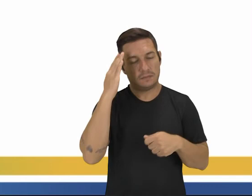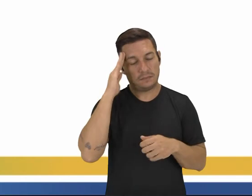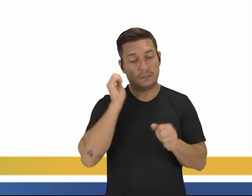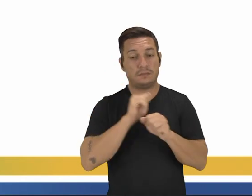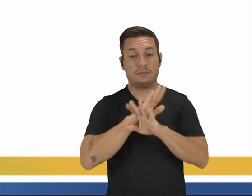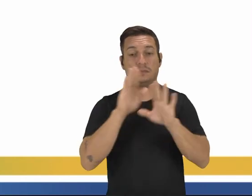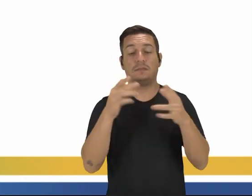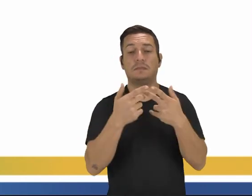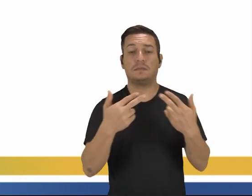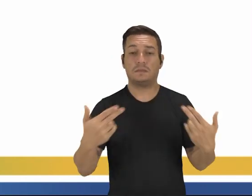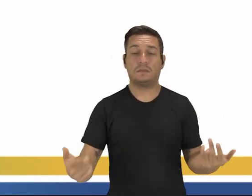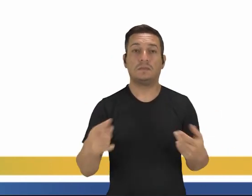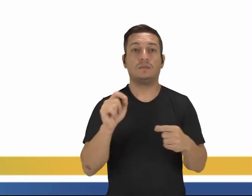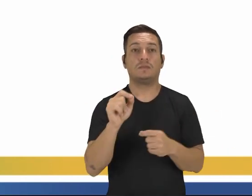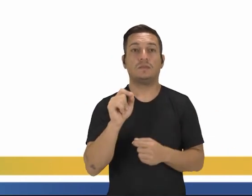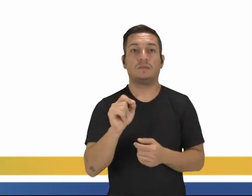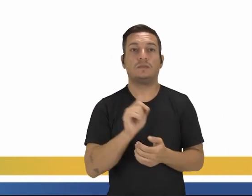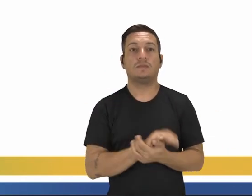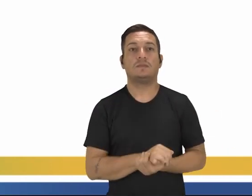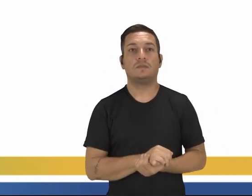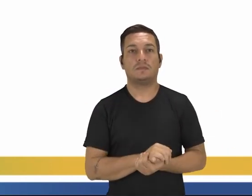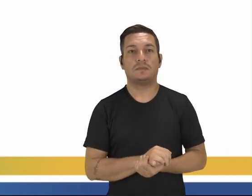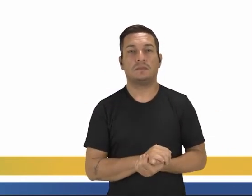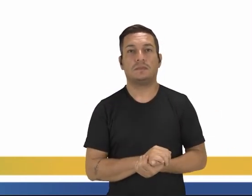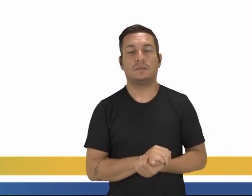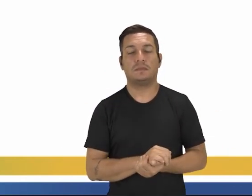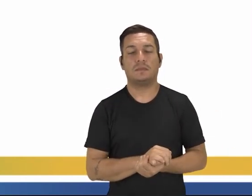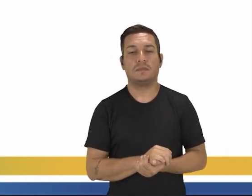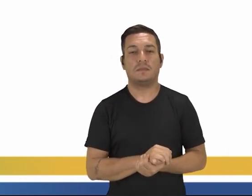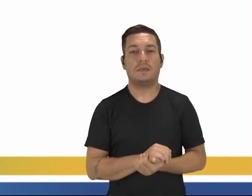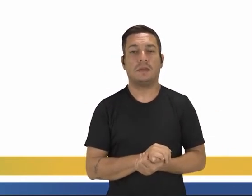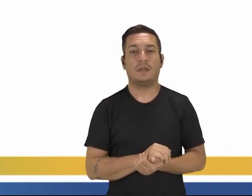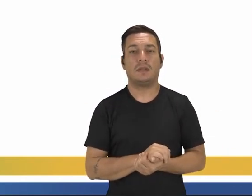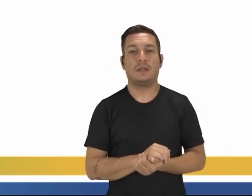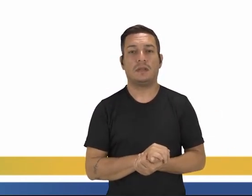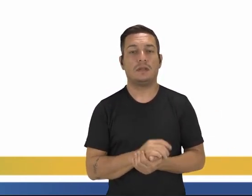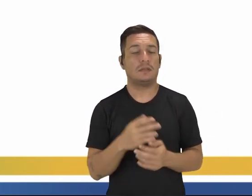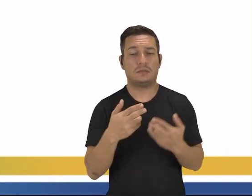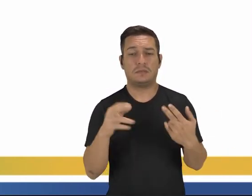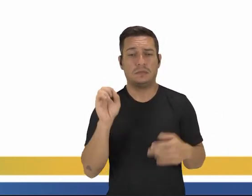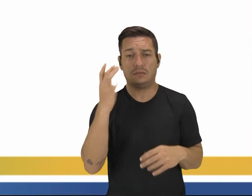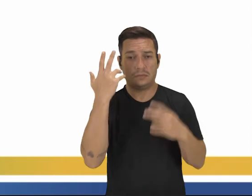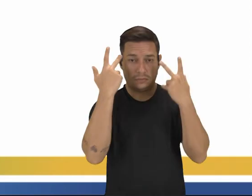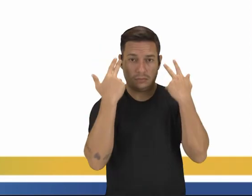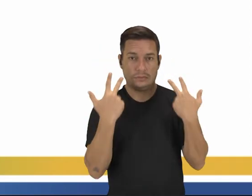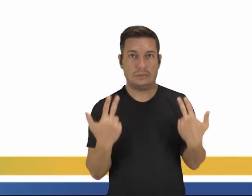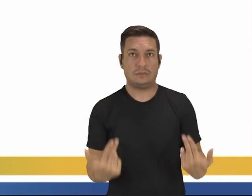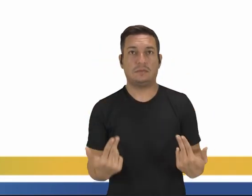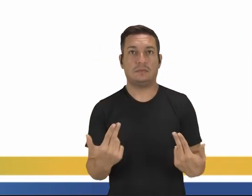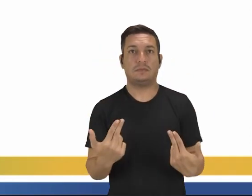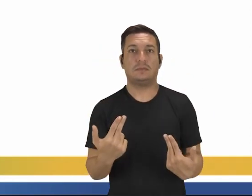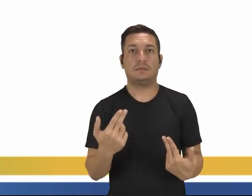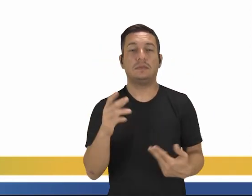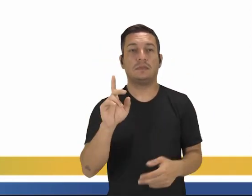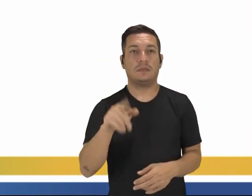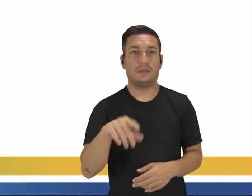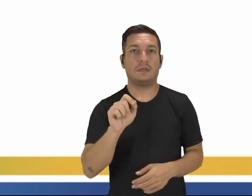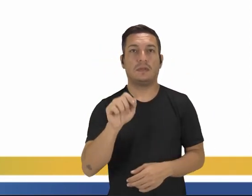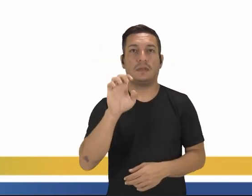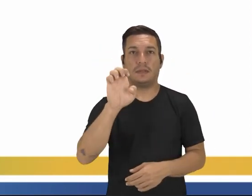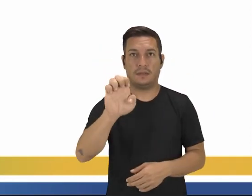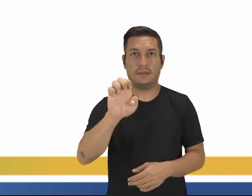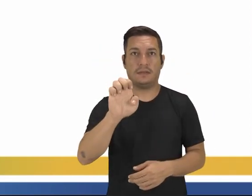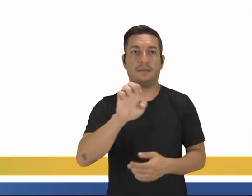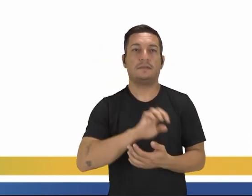como são. Sem rodeios nem muitas vueltas, ou seja, as coisas são como elas realmente são, e é isso. E é al pan